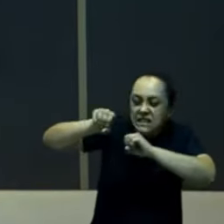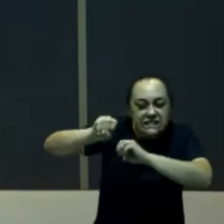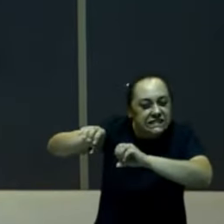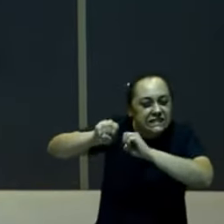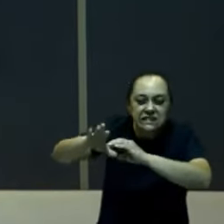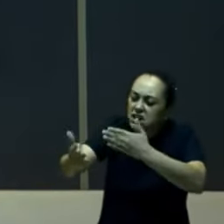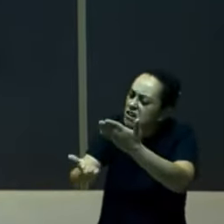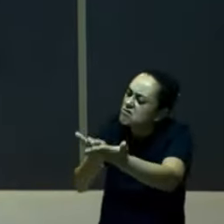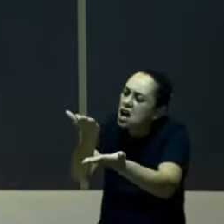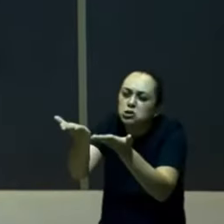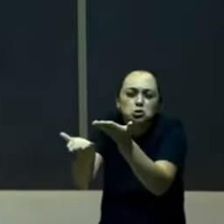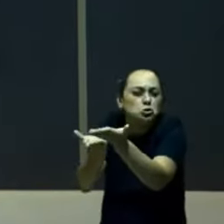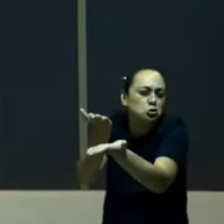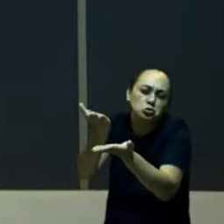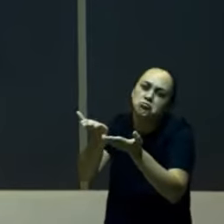bondoso.